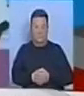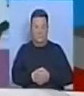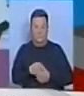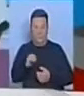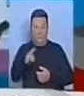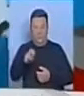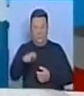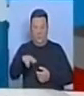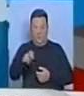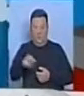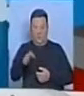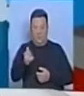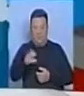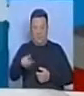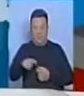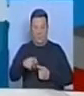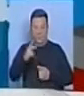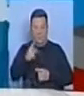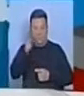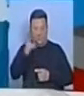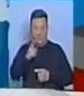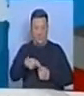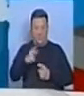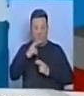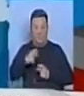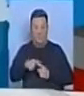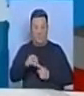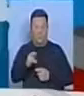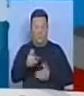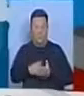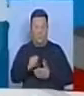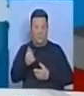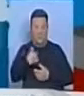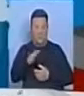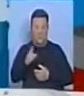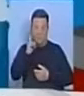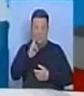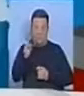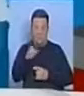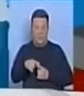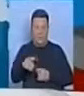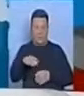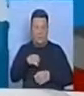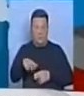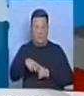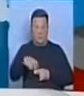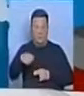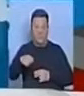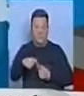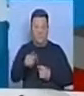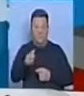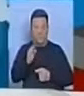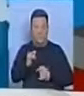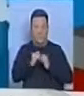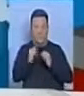Susana Paixão, professora e investigadora do Instituto Politécnico de Coimbra, será a primeira mulher europeia a assumir a presidência da